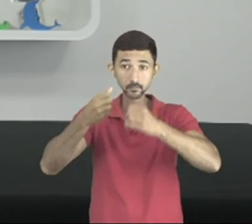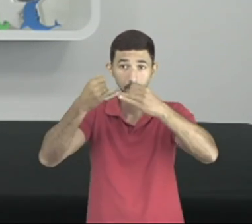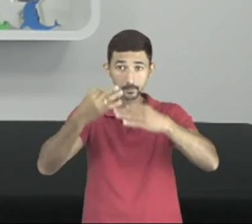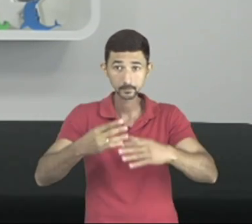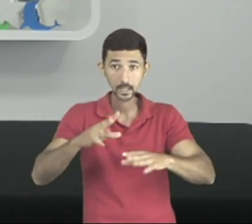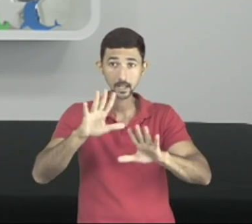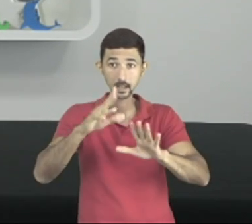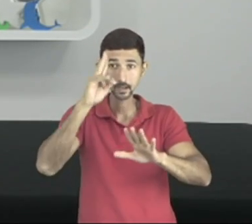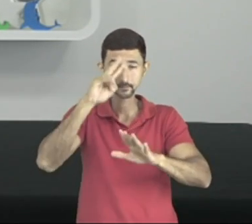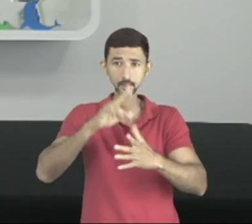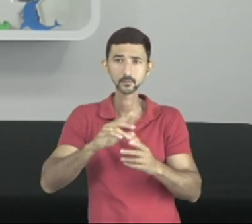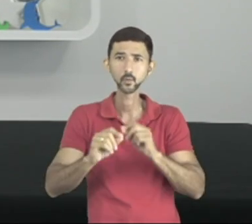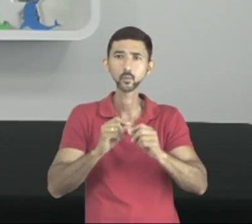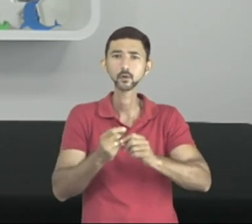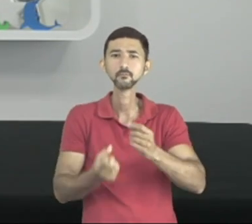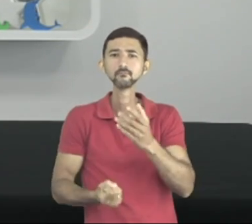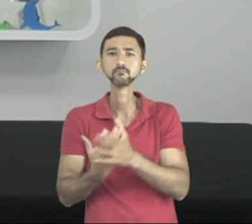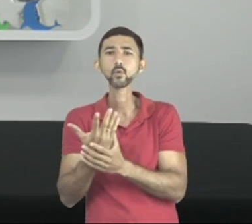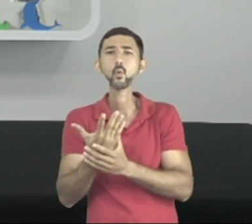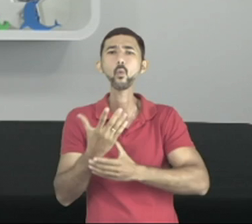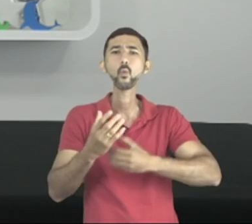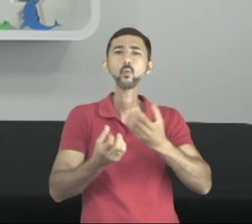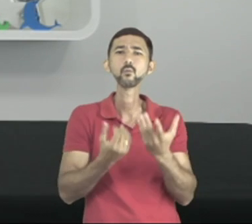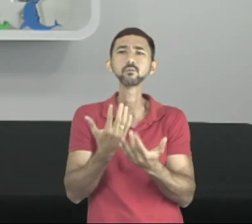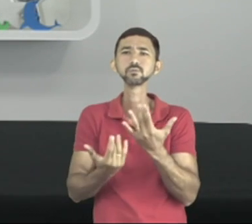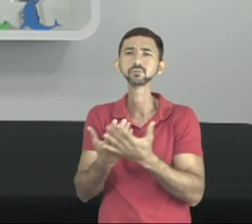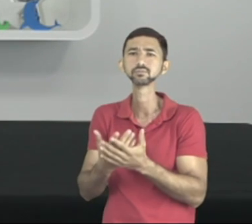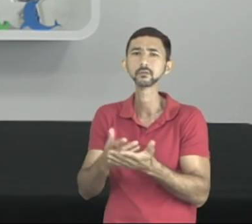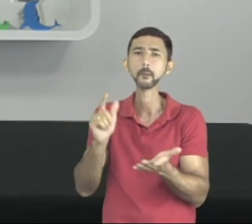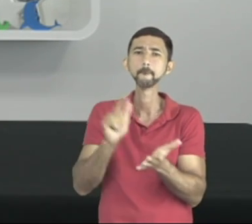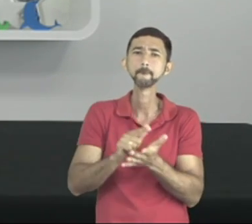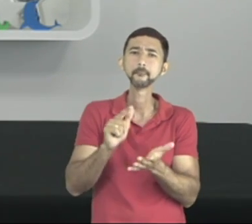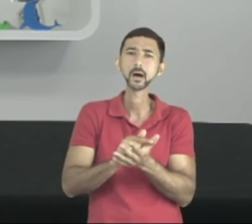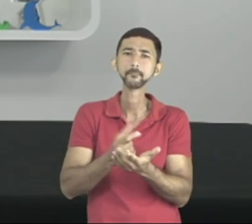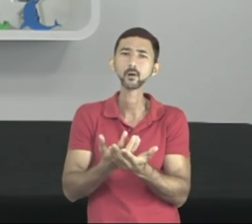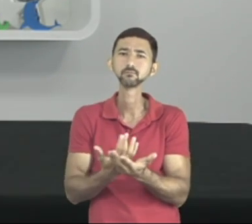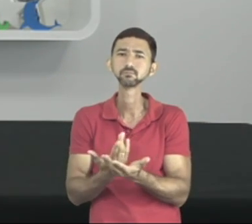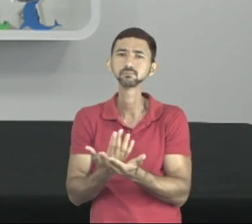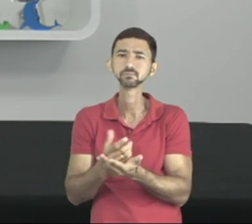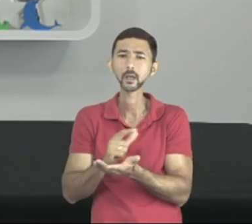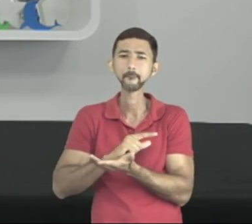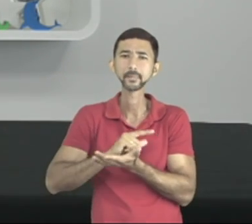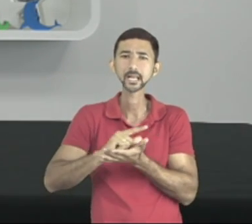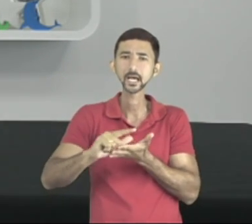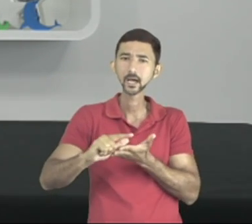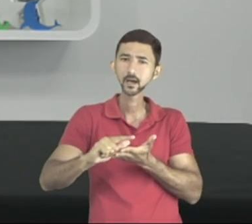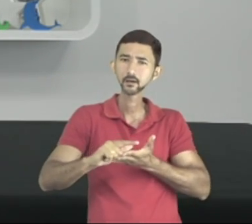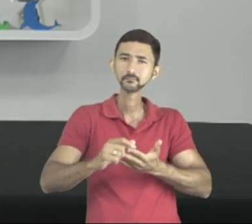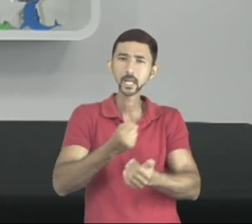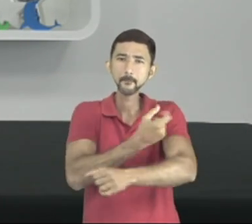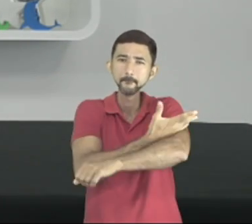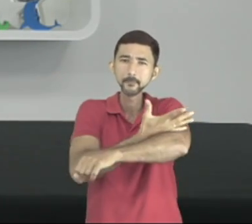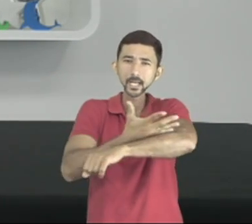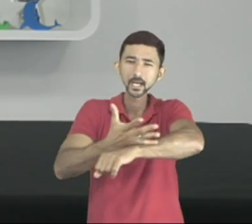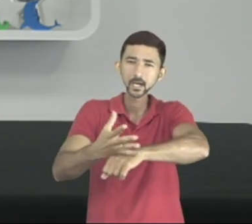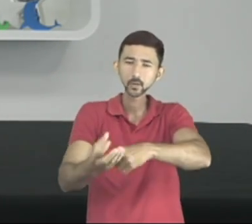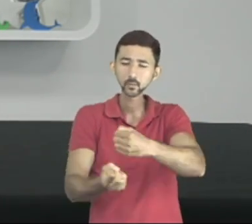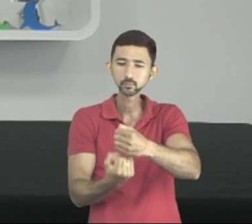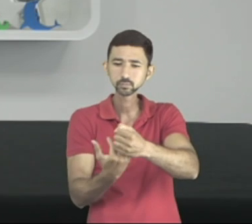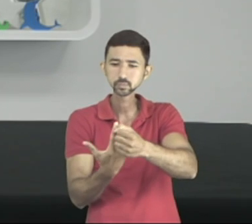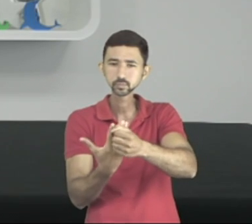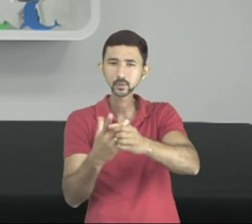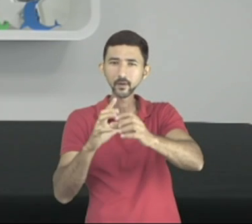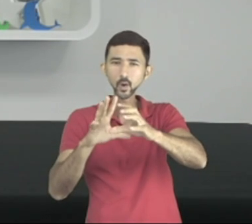precisa lembrar, combustão, qualquer combustão. Papel, quando você queima, papel é branquinho. Quando ocorre combustão, você vê o